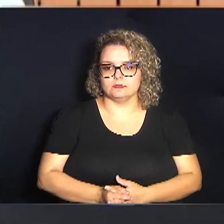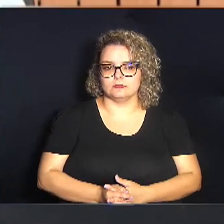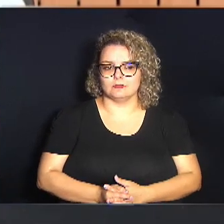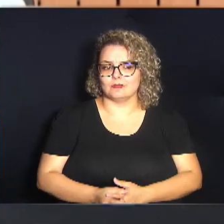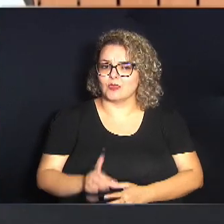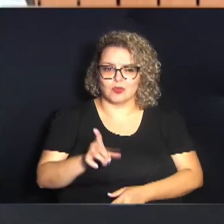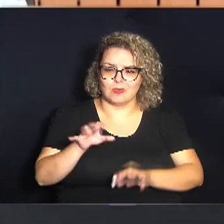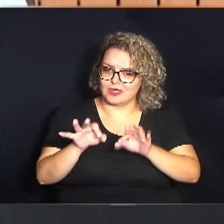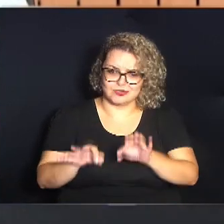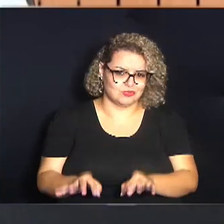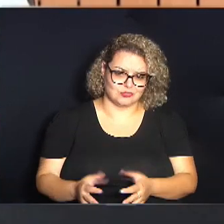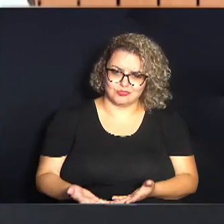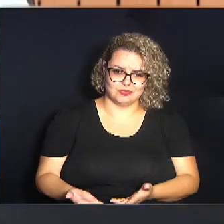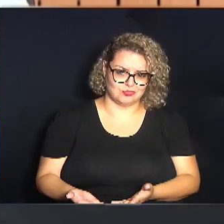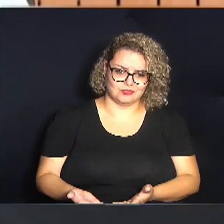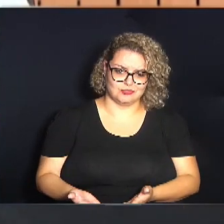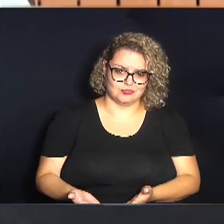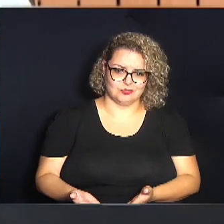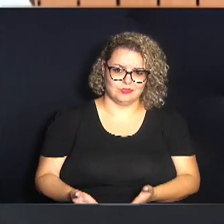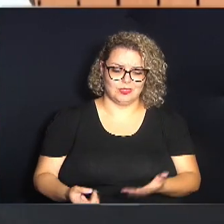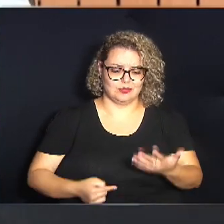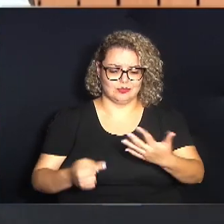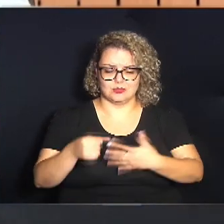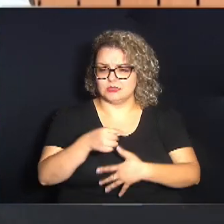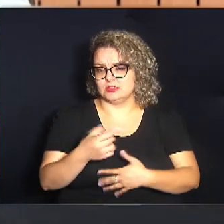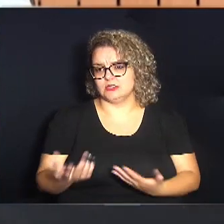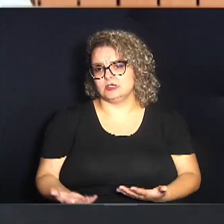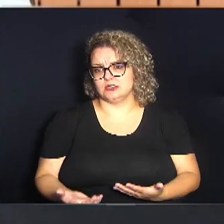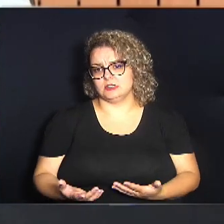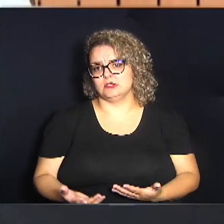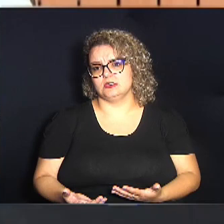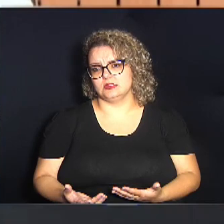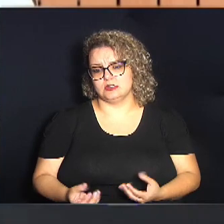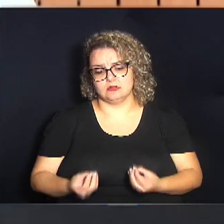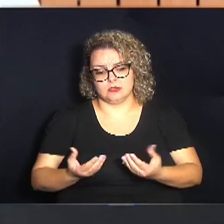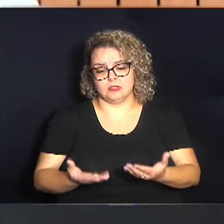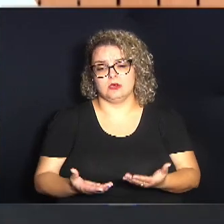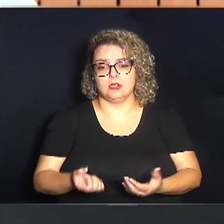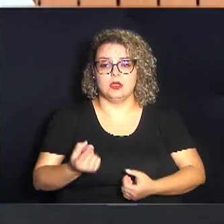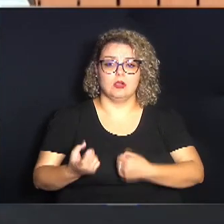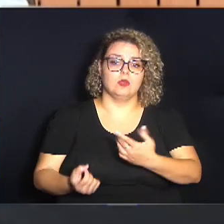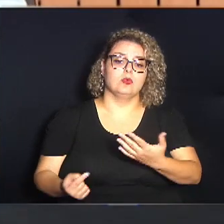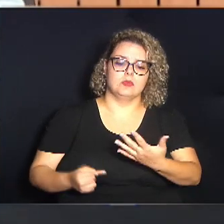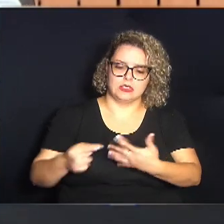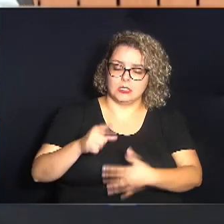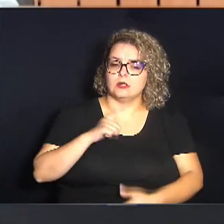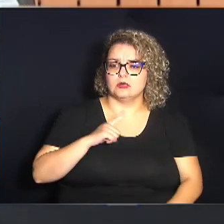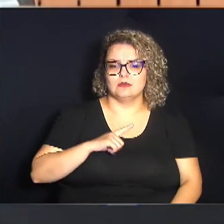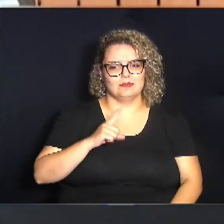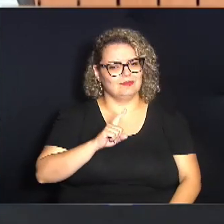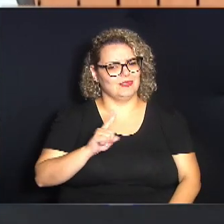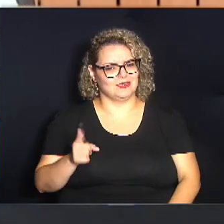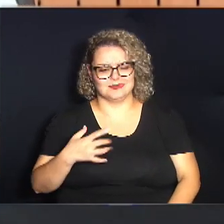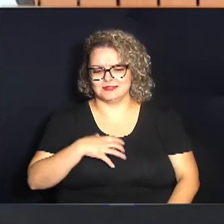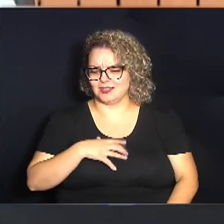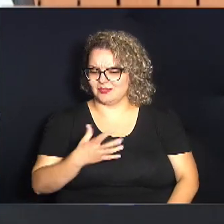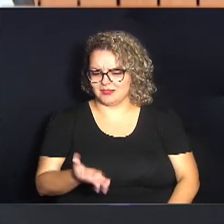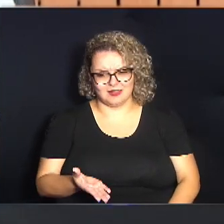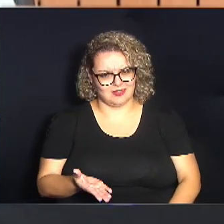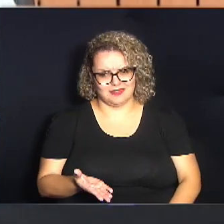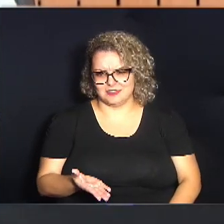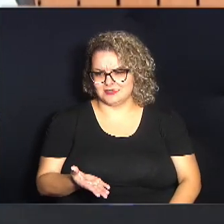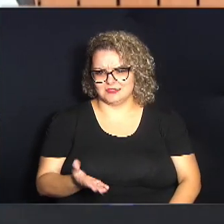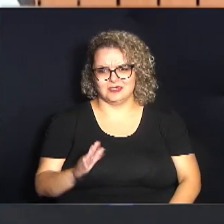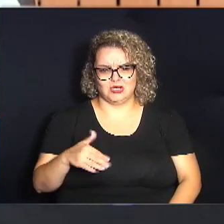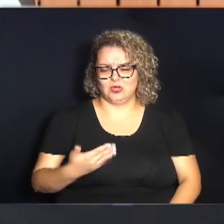injusto pelo critério estabelecido. Acredito que algum critério deva ter, mas não este em que, quando